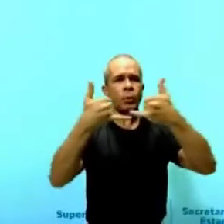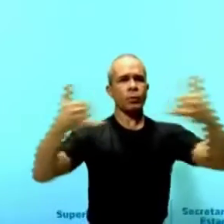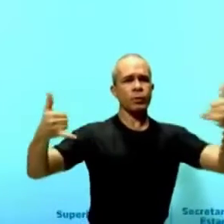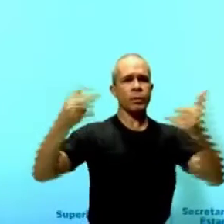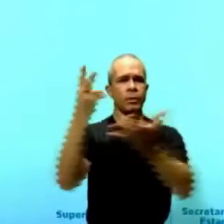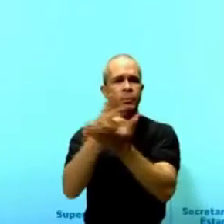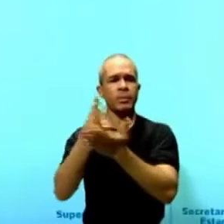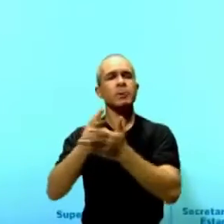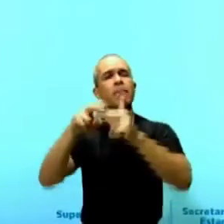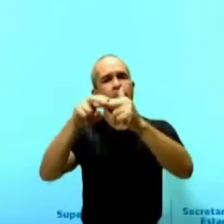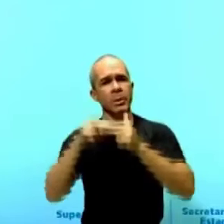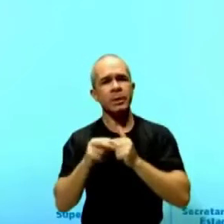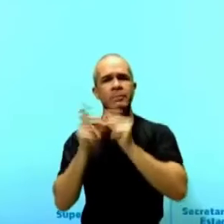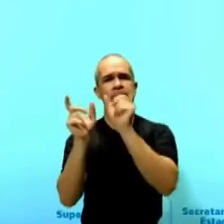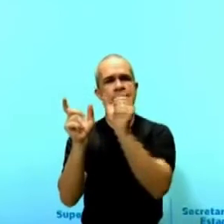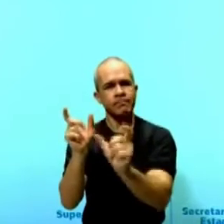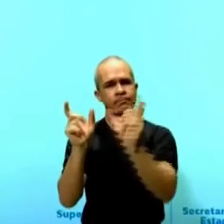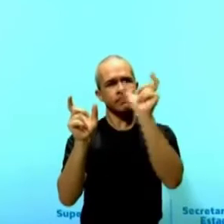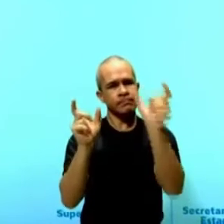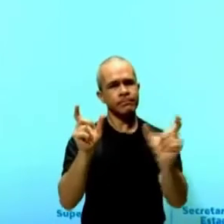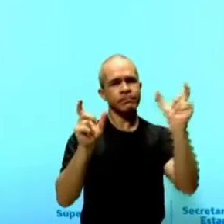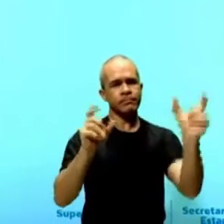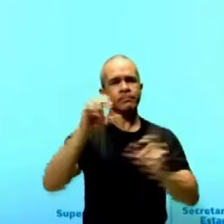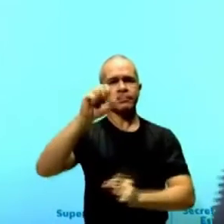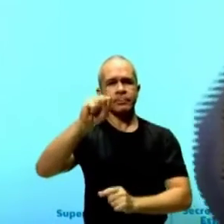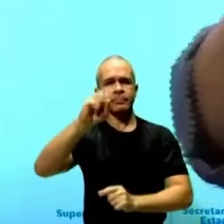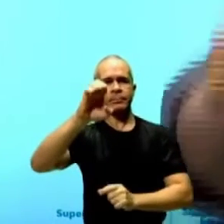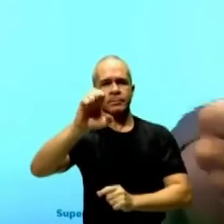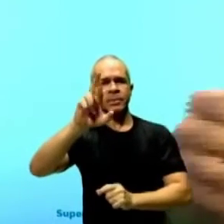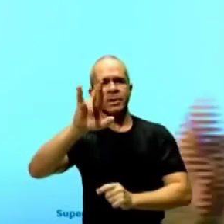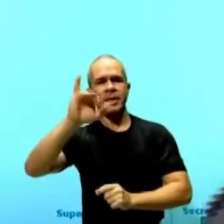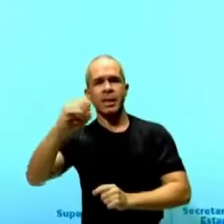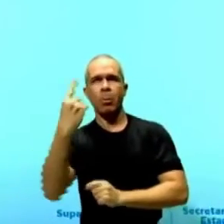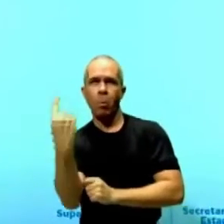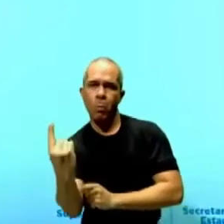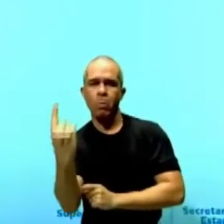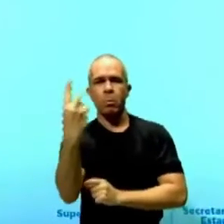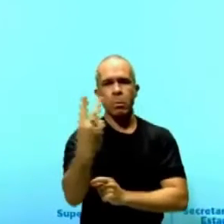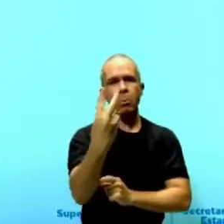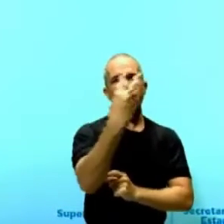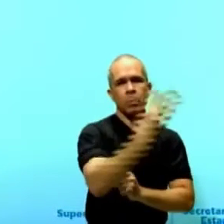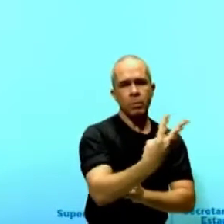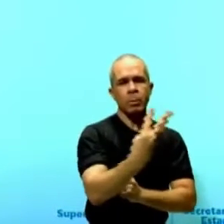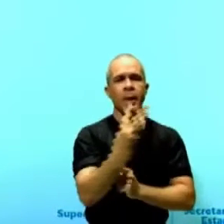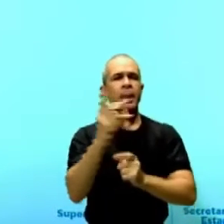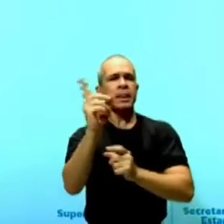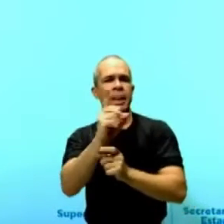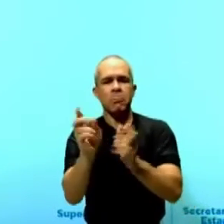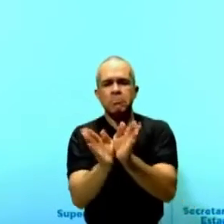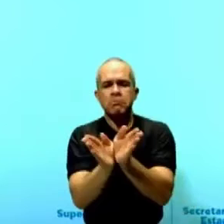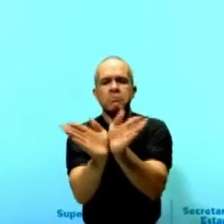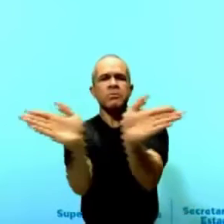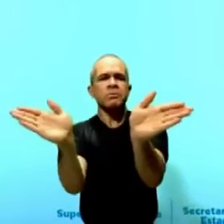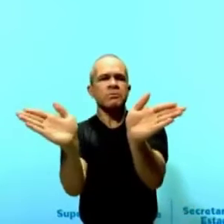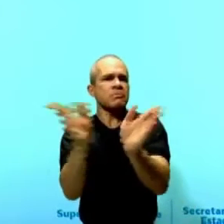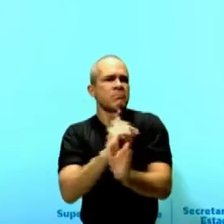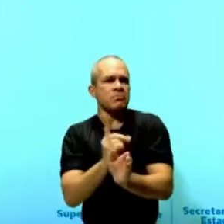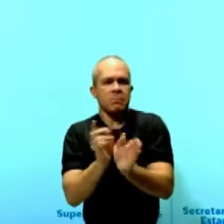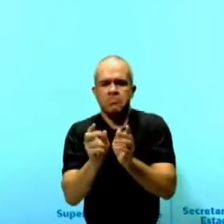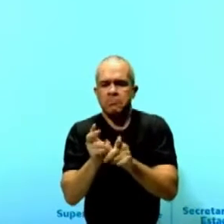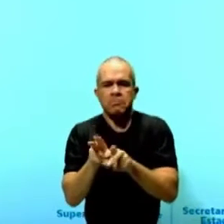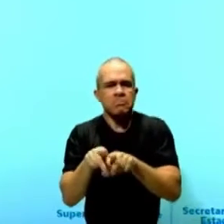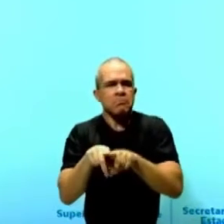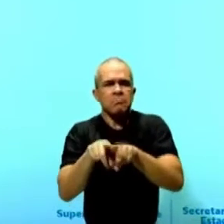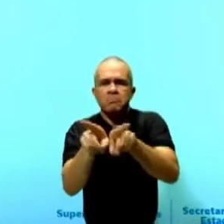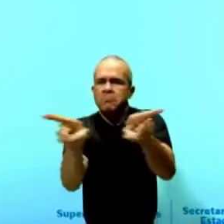uma série esse caso, Vai em série, vai um, vai o outro, depois o outro. E não tem divisão de corrente. Aí o que eu observo?